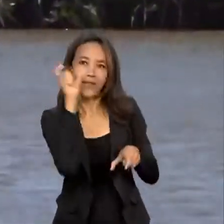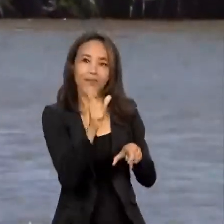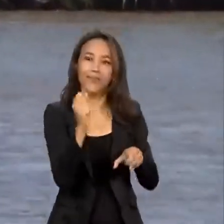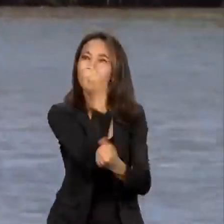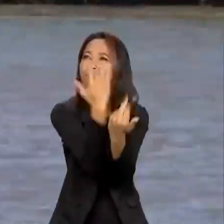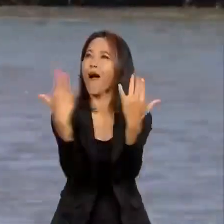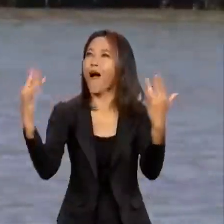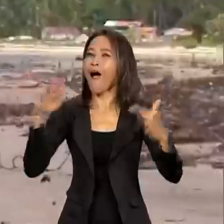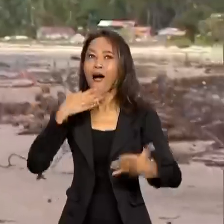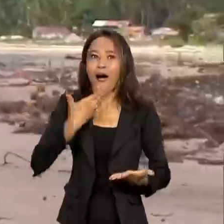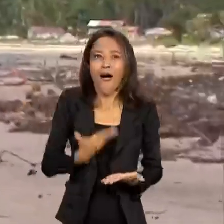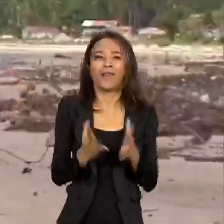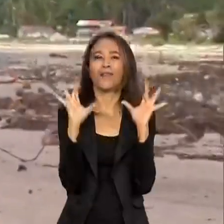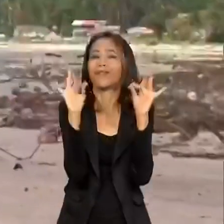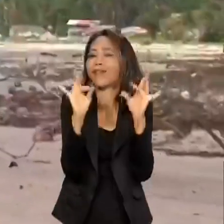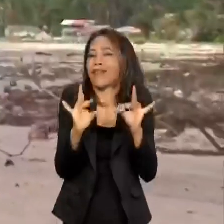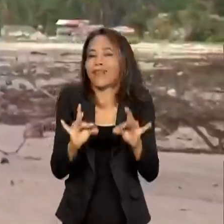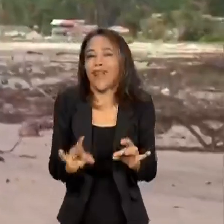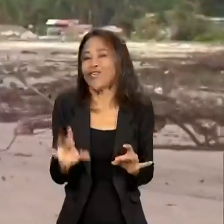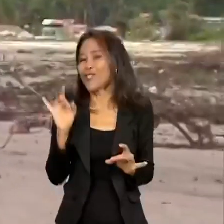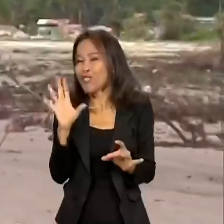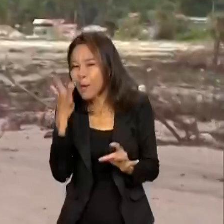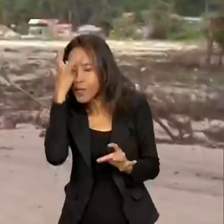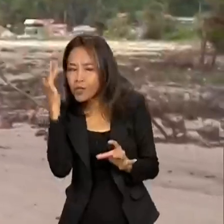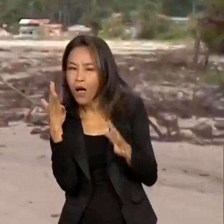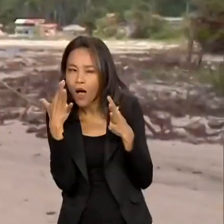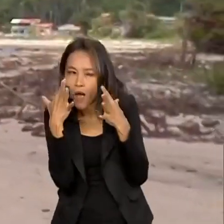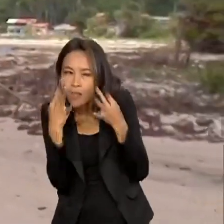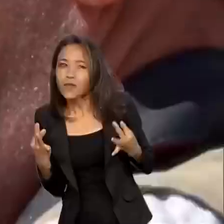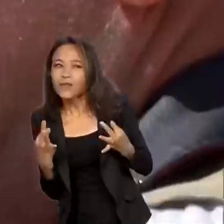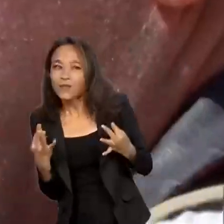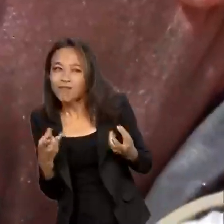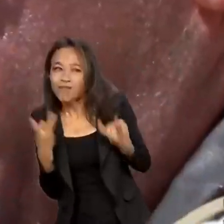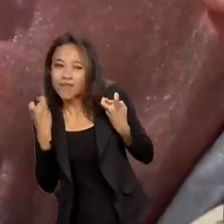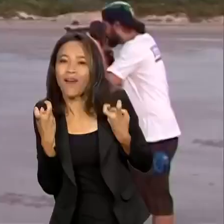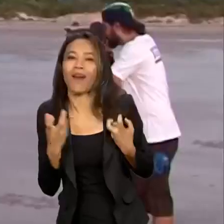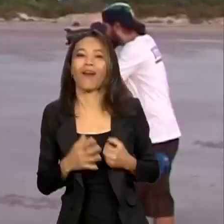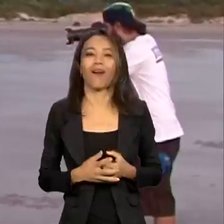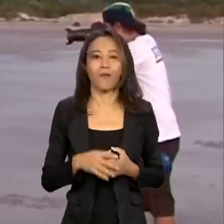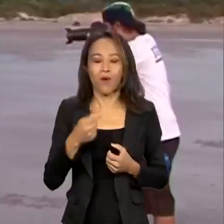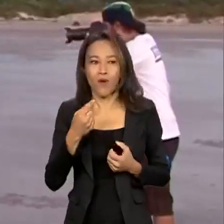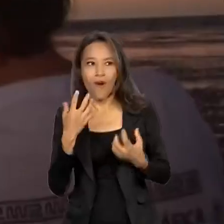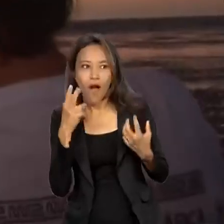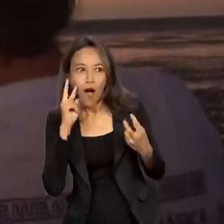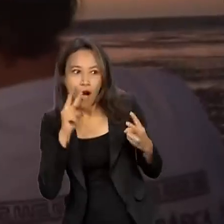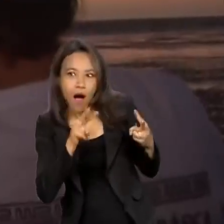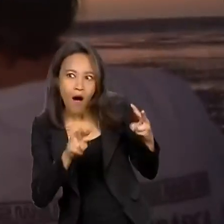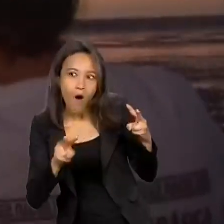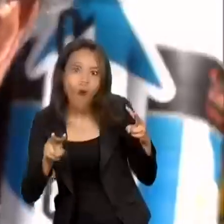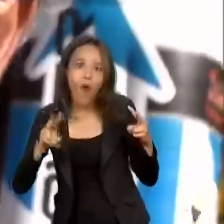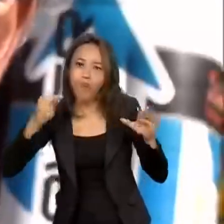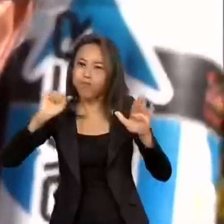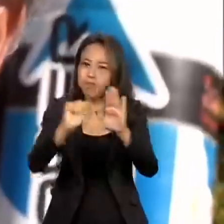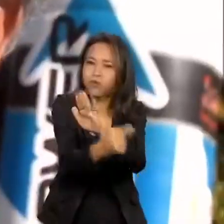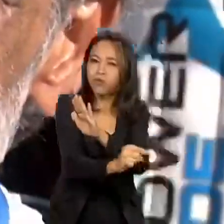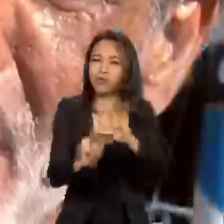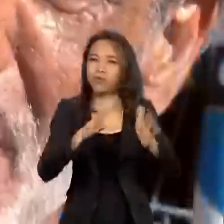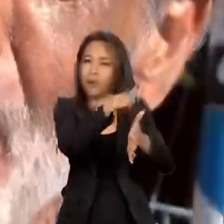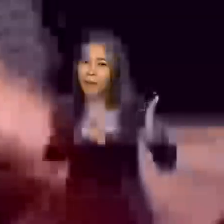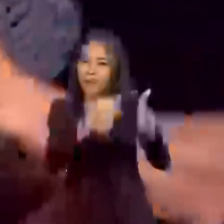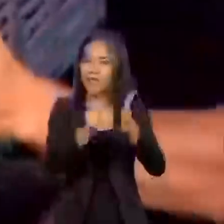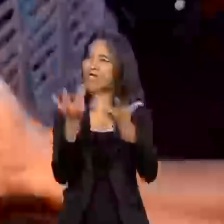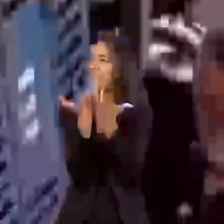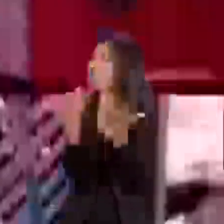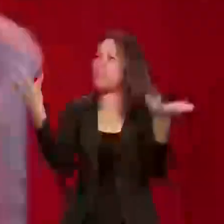natureza exuberante e detalhes que só os olhares mais atentos podem perceber. Um olhar profundo sobre a Amazônia. Isso é um